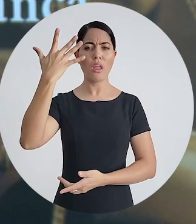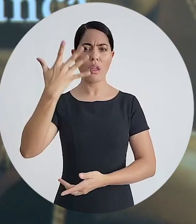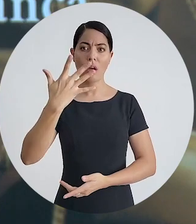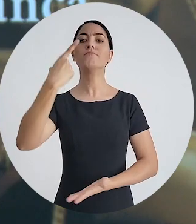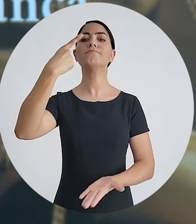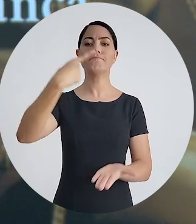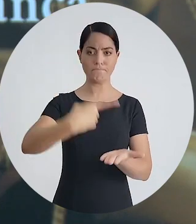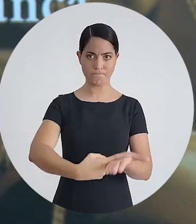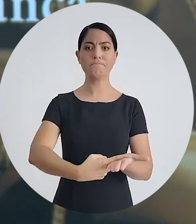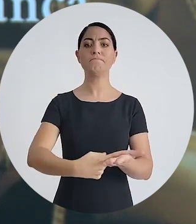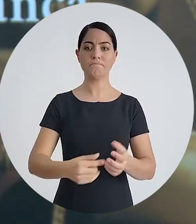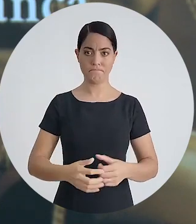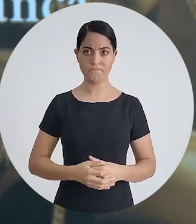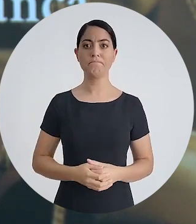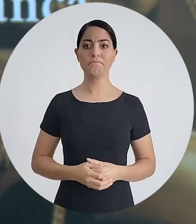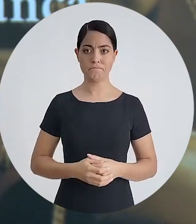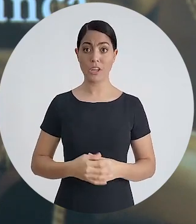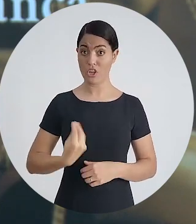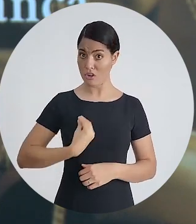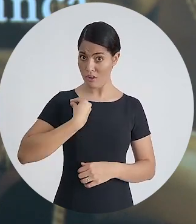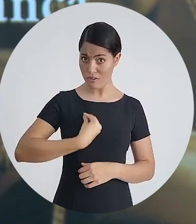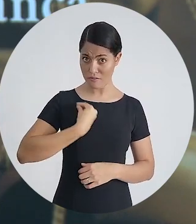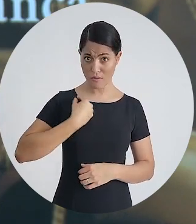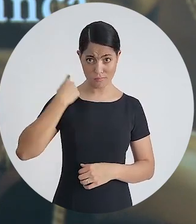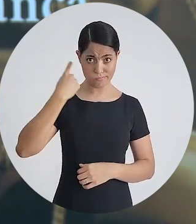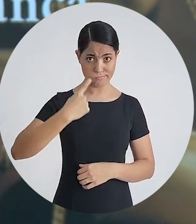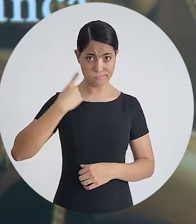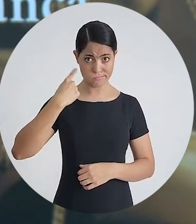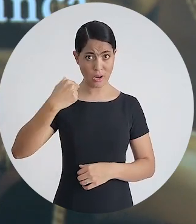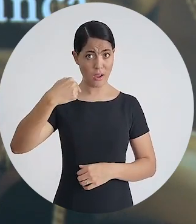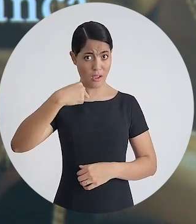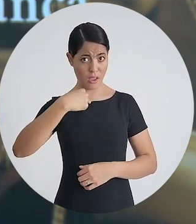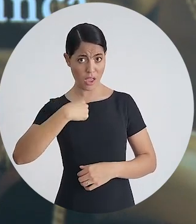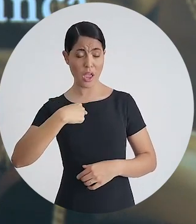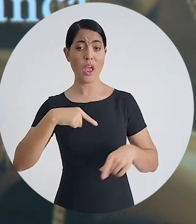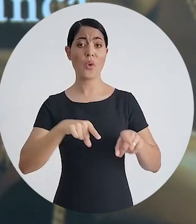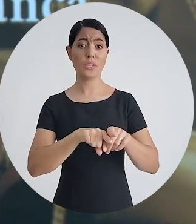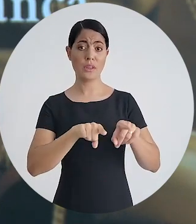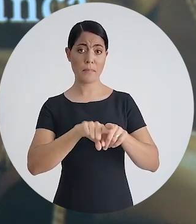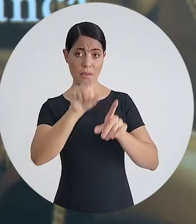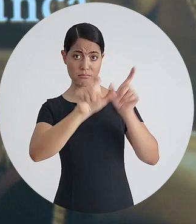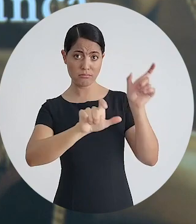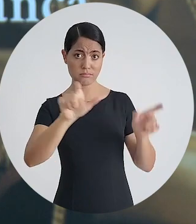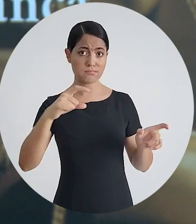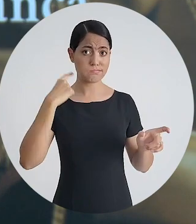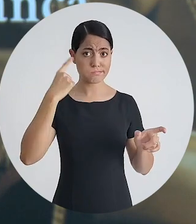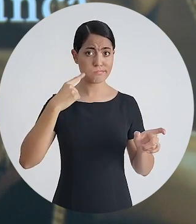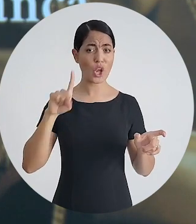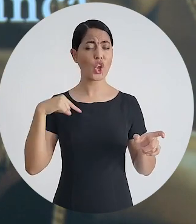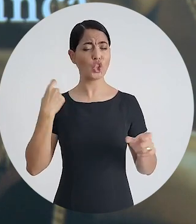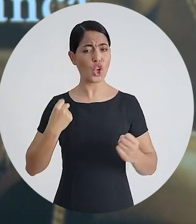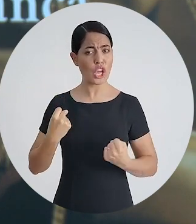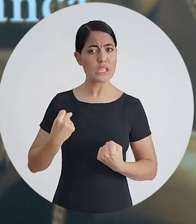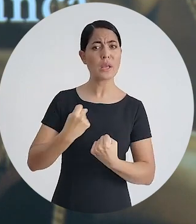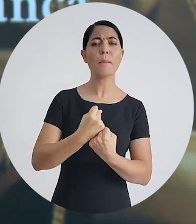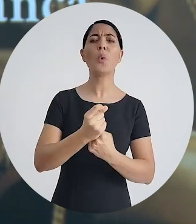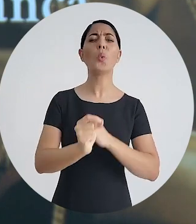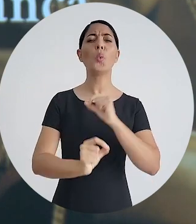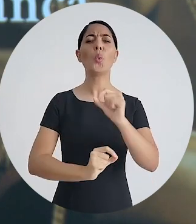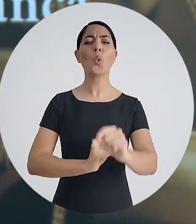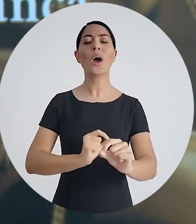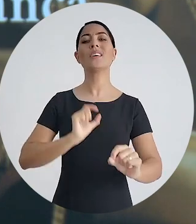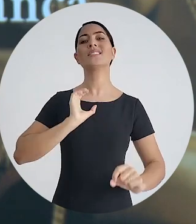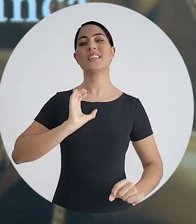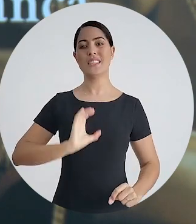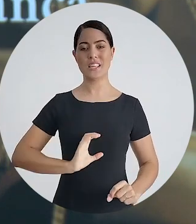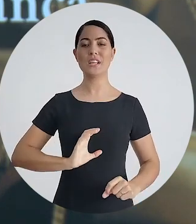Enquanto estiver aqui, eu e os meus colegas que estão conosco nessa gestão, nós seremos, sim, este anteparo